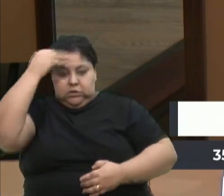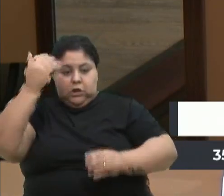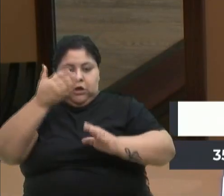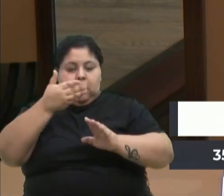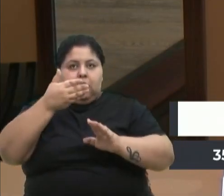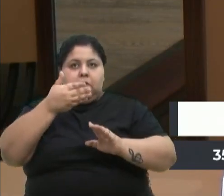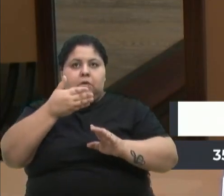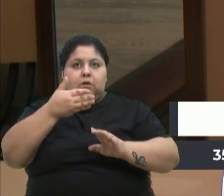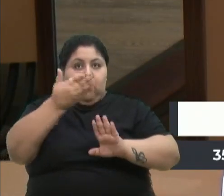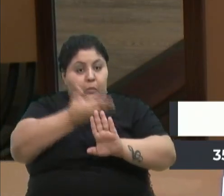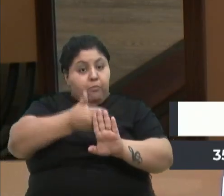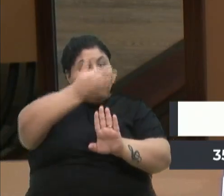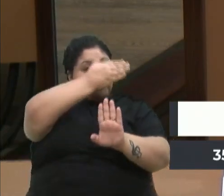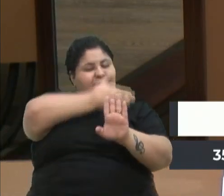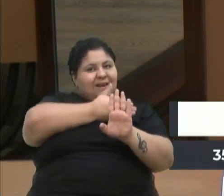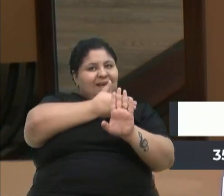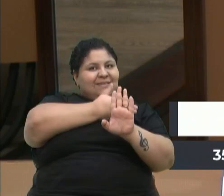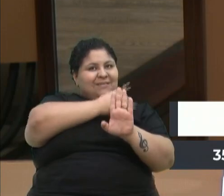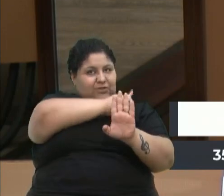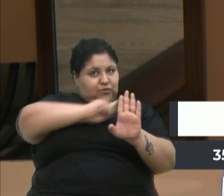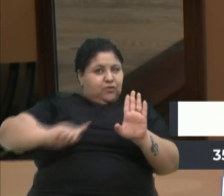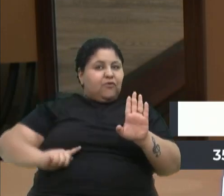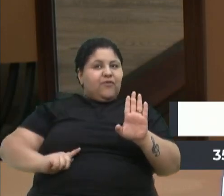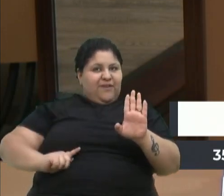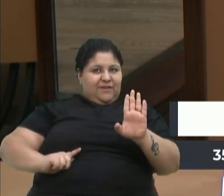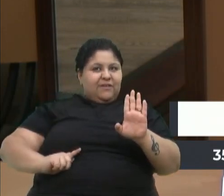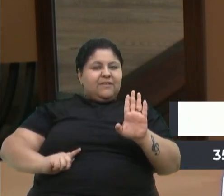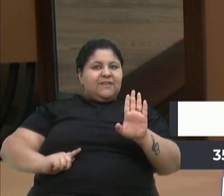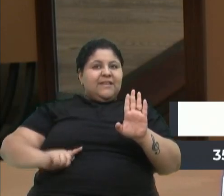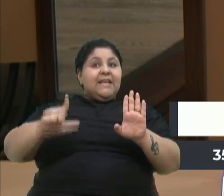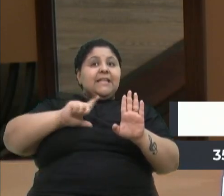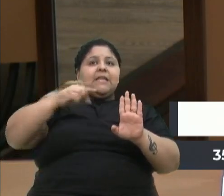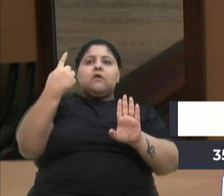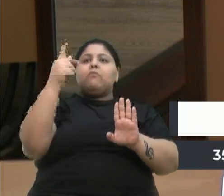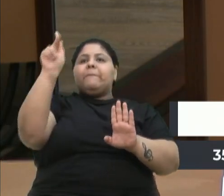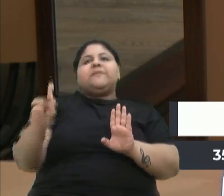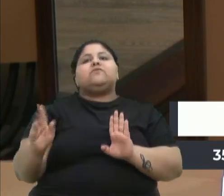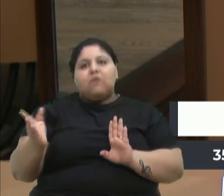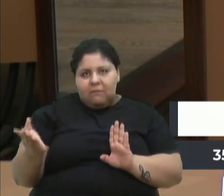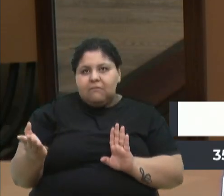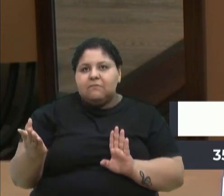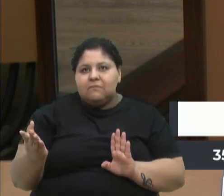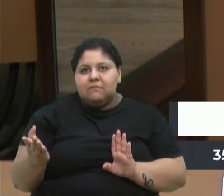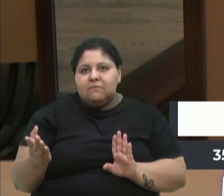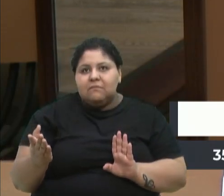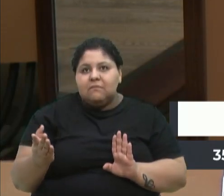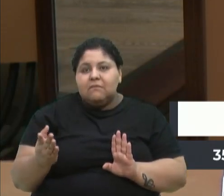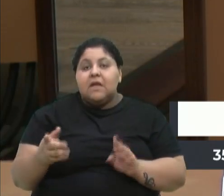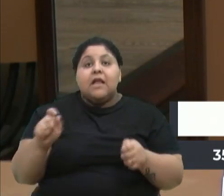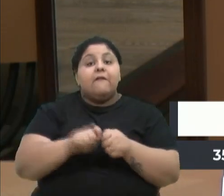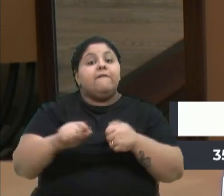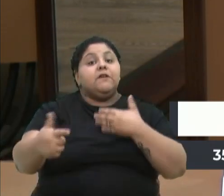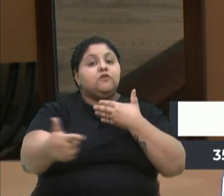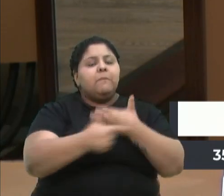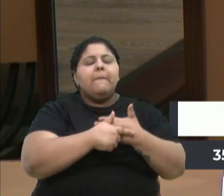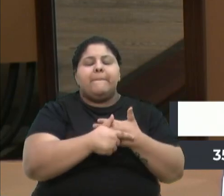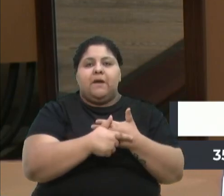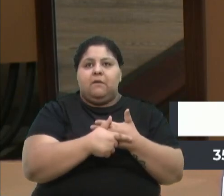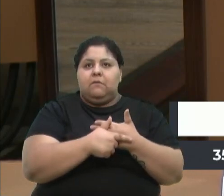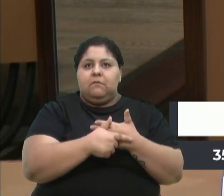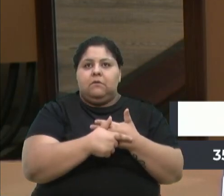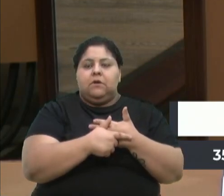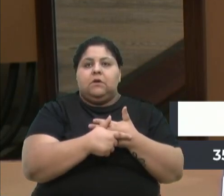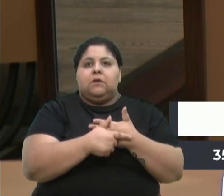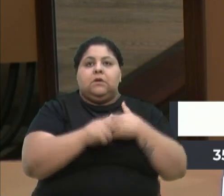por trás do governador, do cargo público que ele exerce, existe uma pessoa. Ele cumpriu com o seu papel, o que ele tinha que fazer com